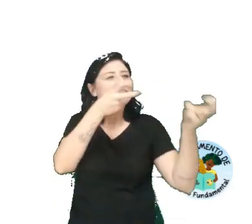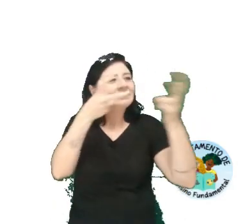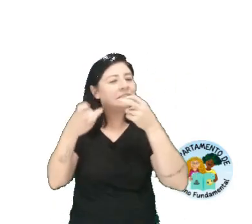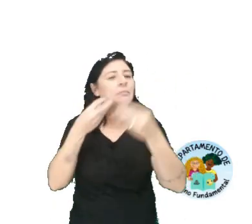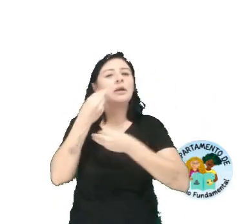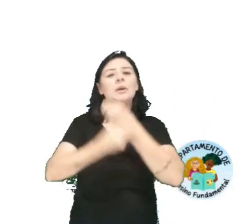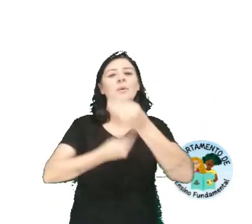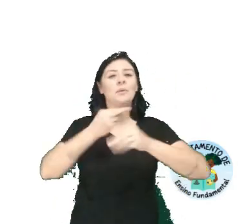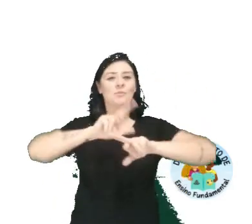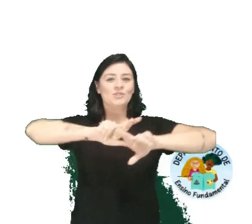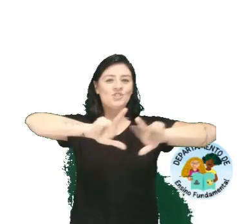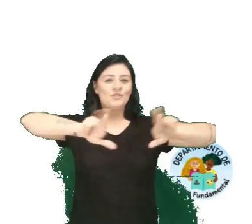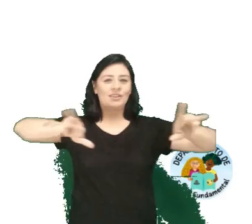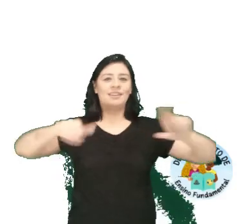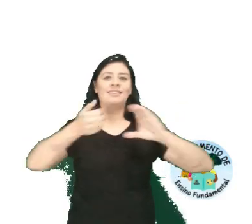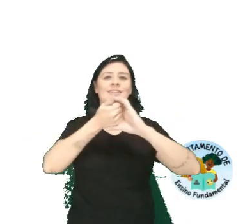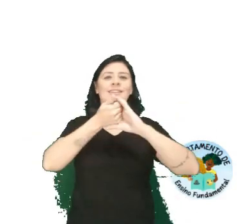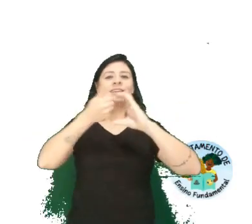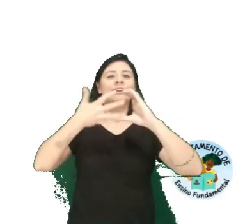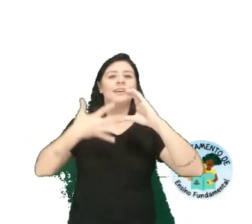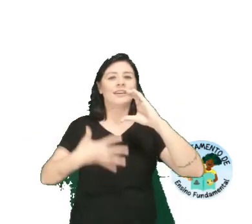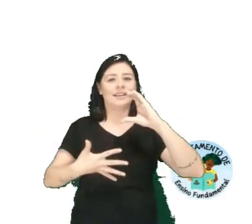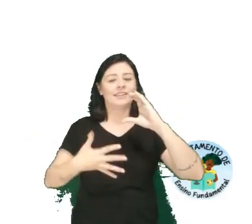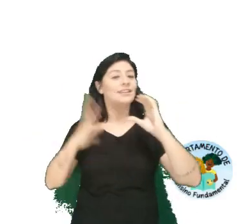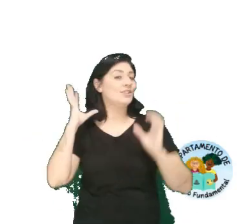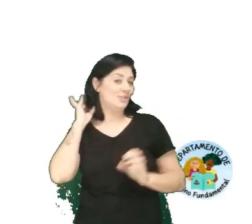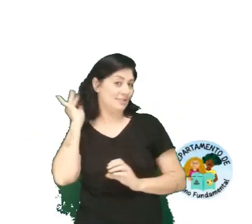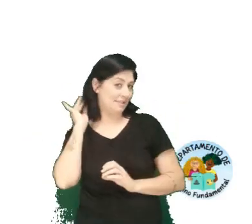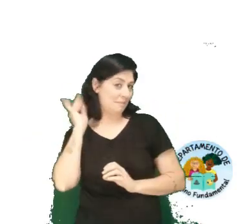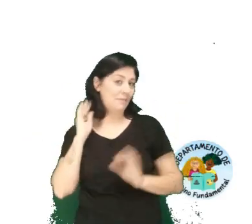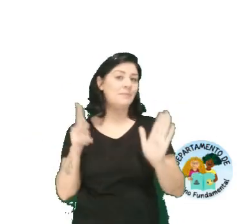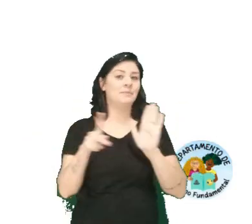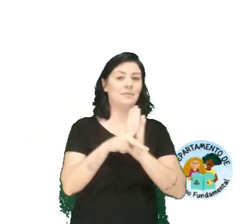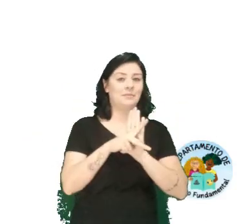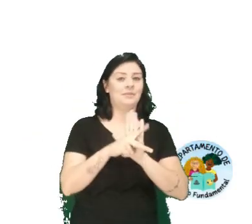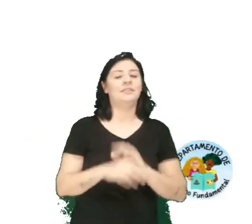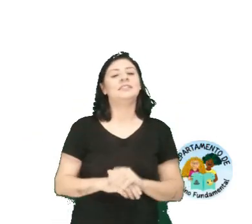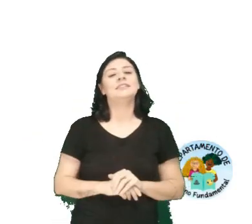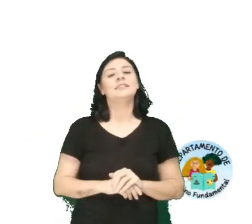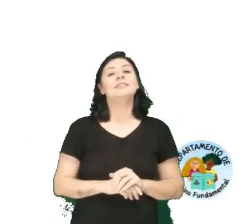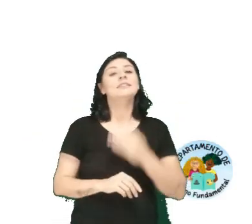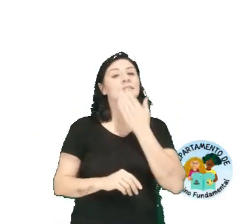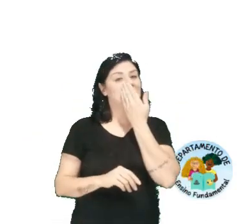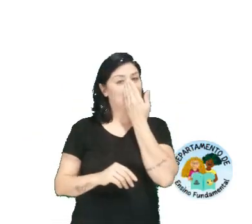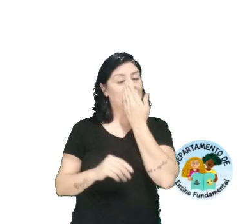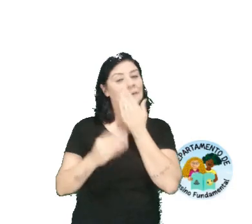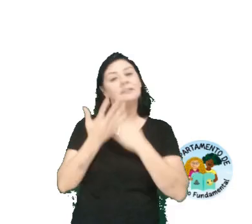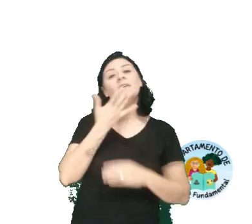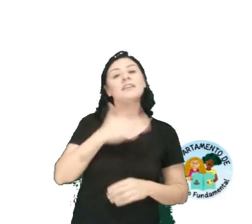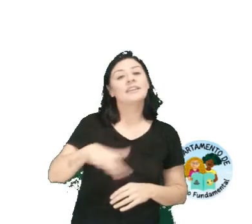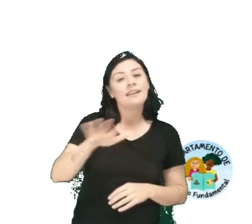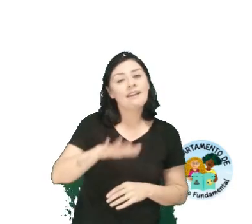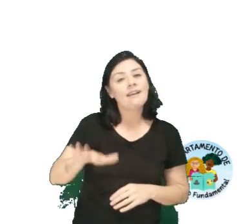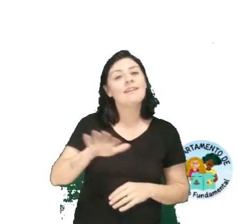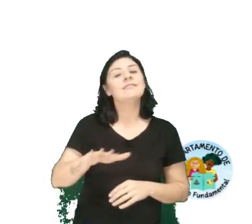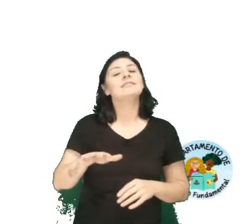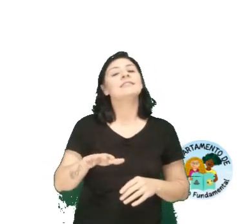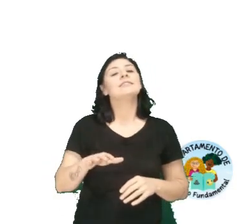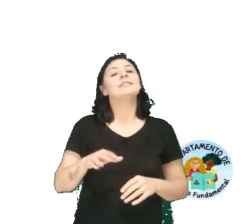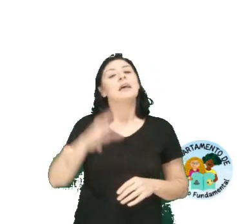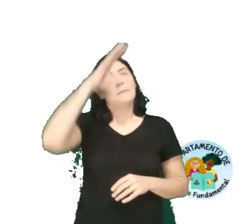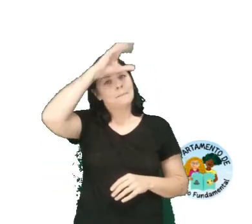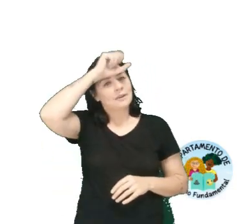aí nas características, né, dos cabelos. Então, as crianças, além de trabalharem